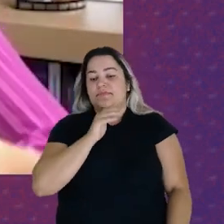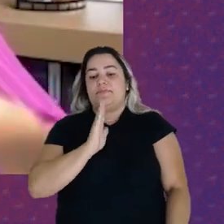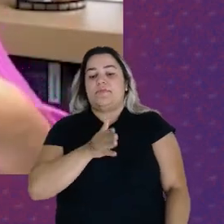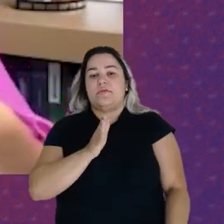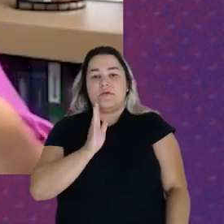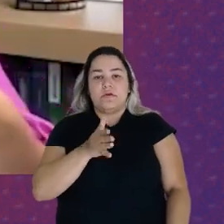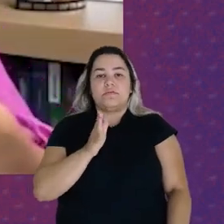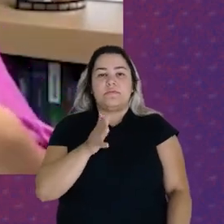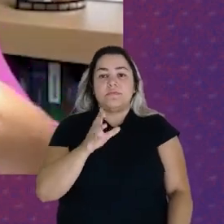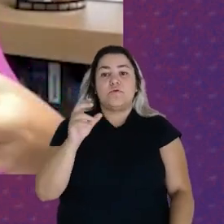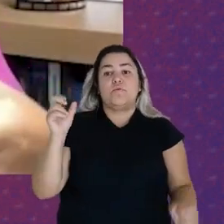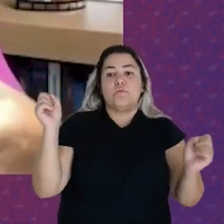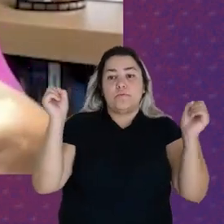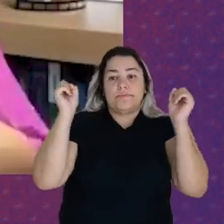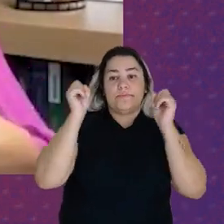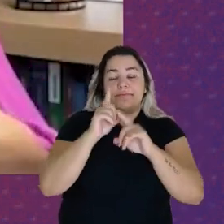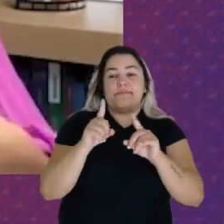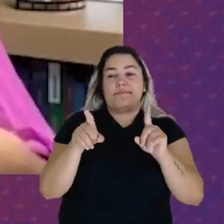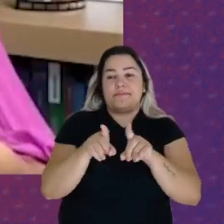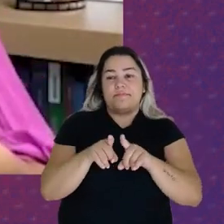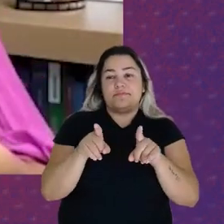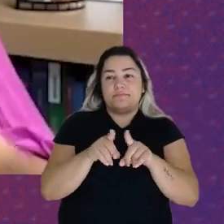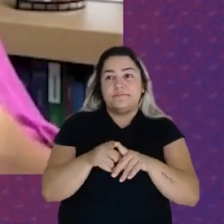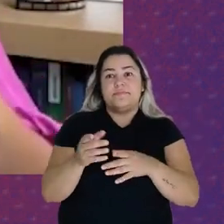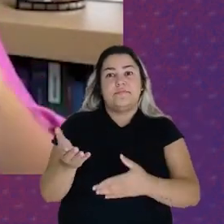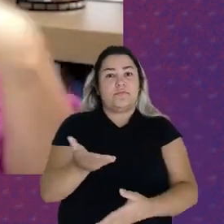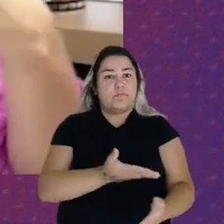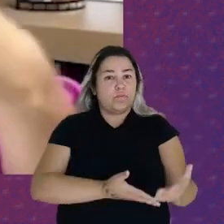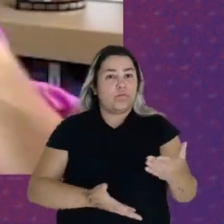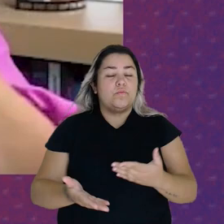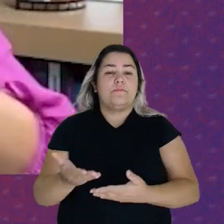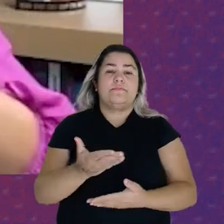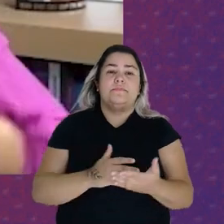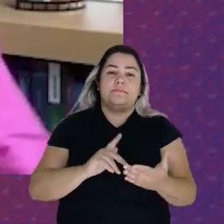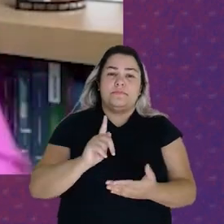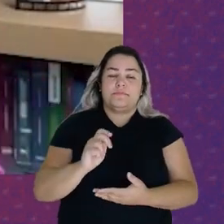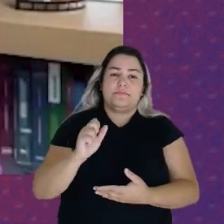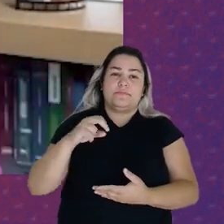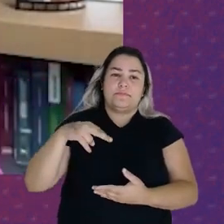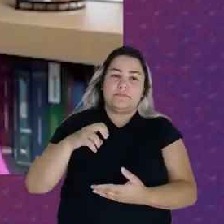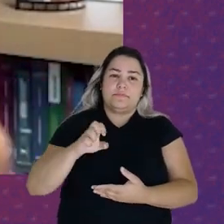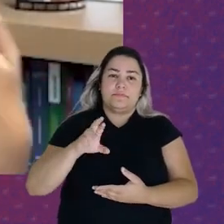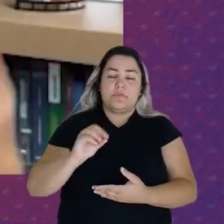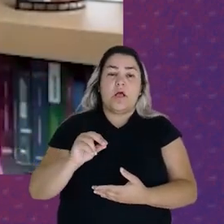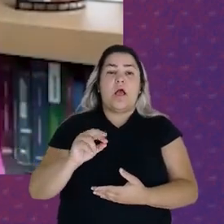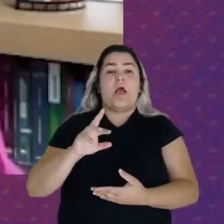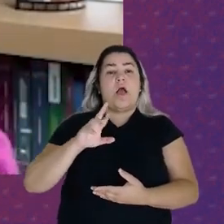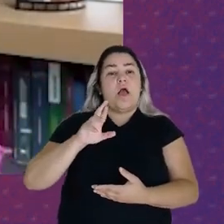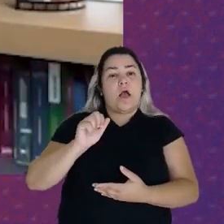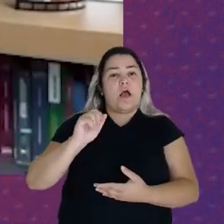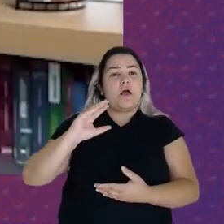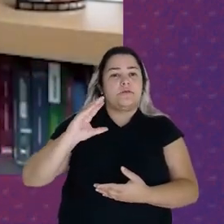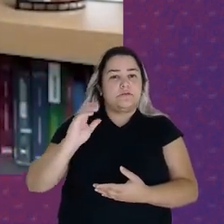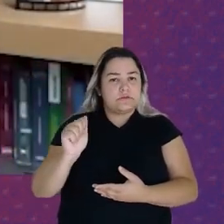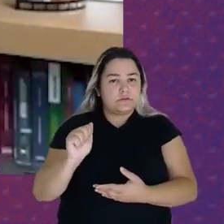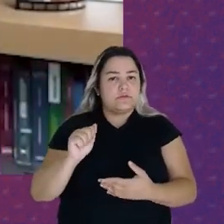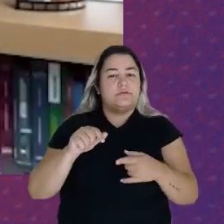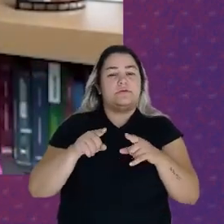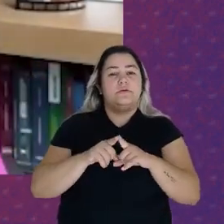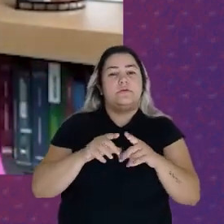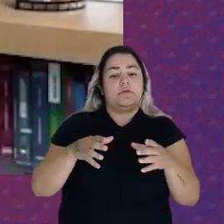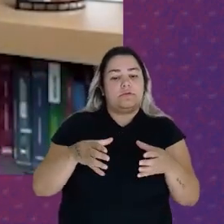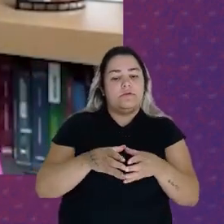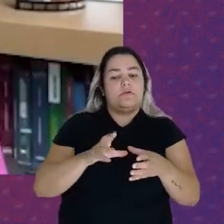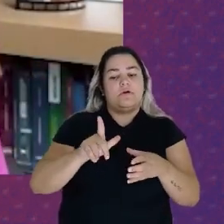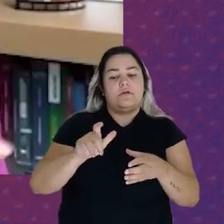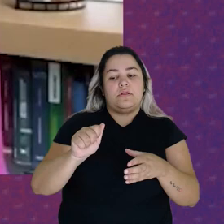difícil, e quando você combina com gênero, raça, e classe, né, quando você desce um pouco mais